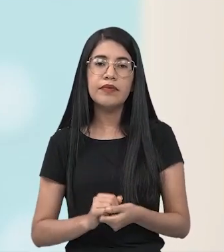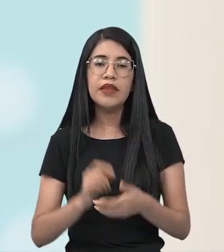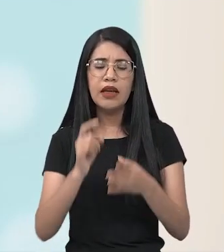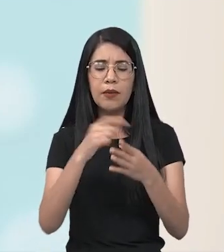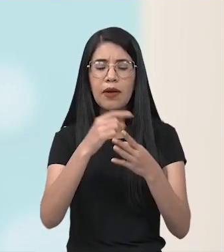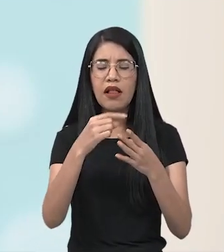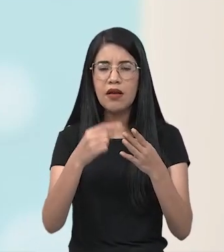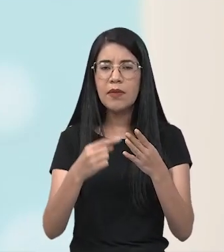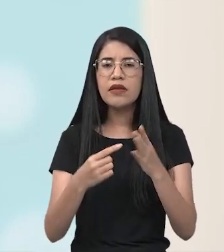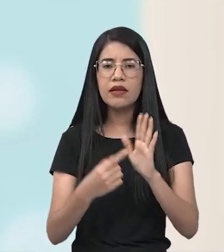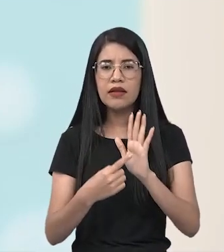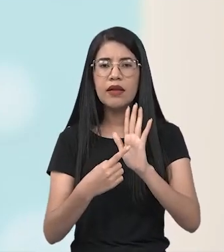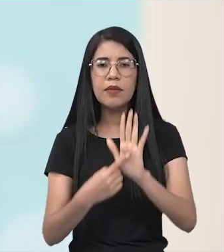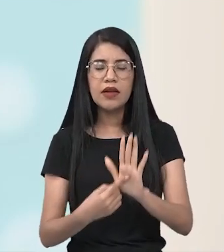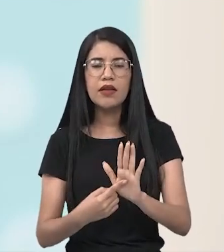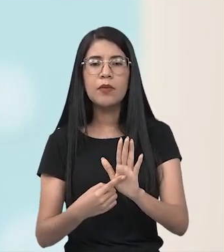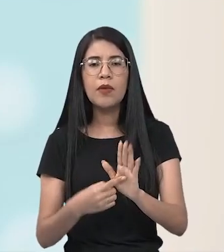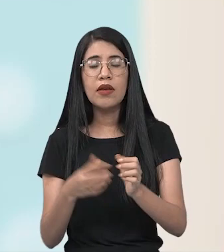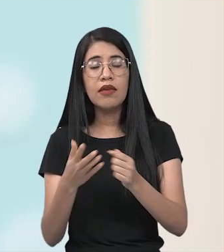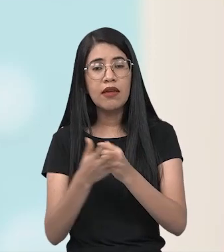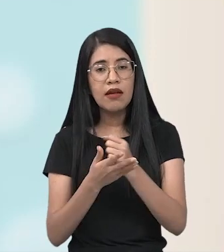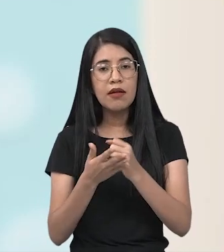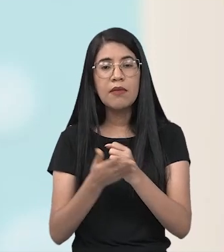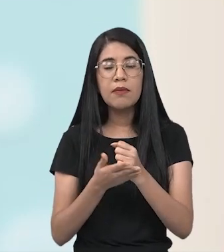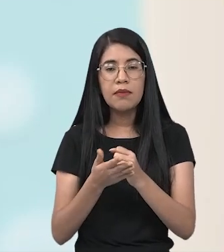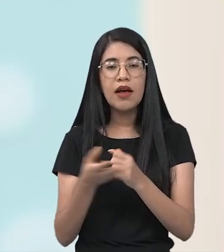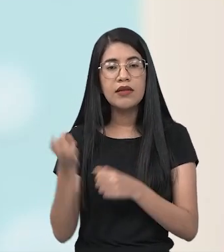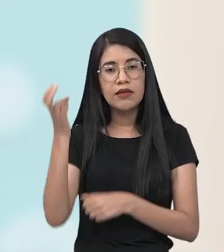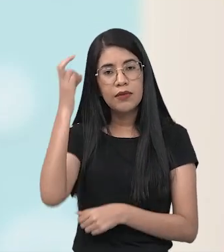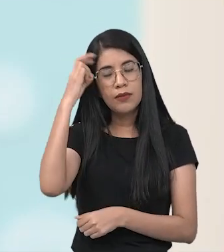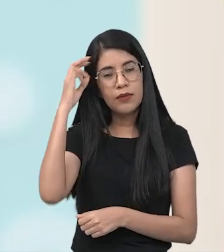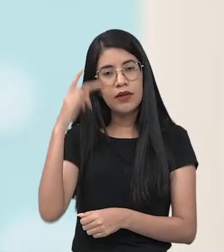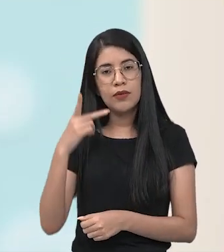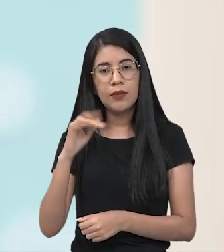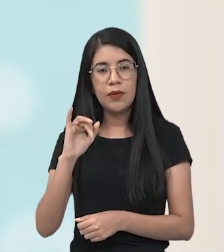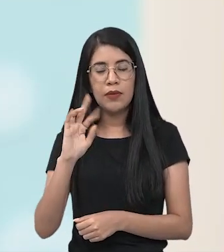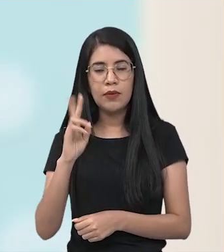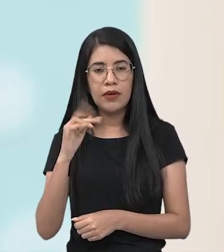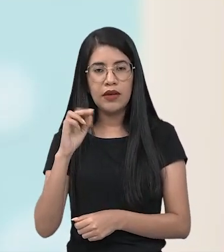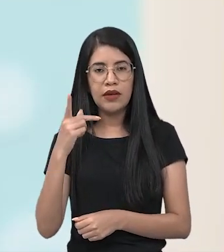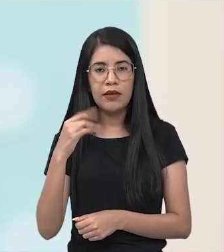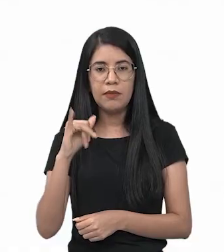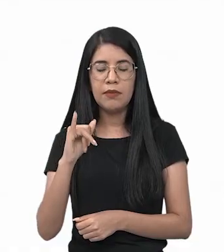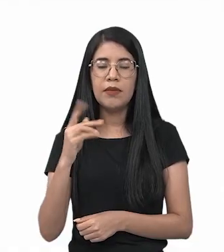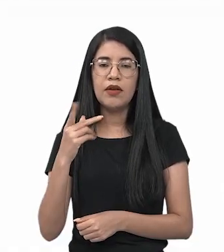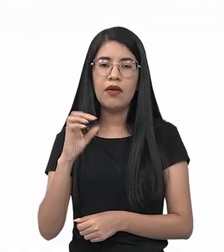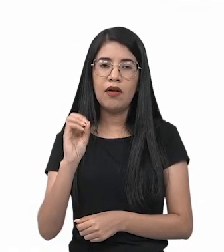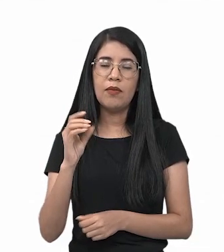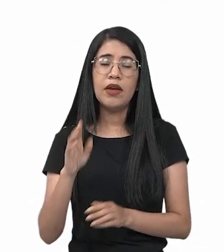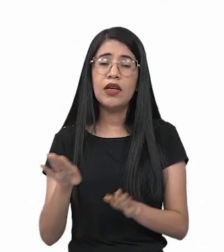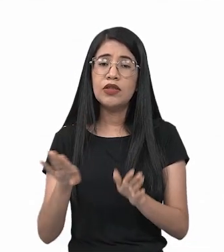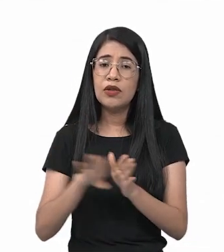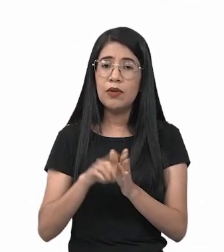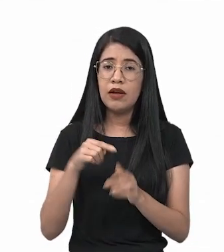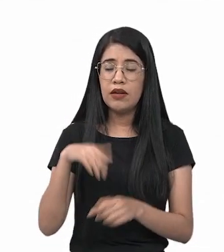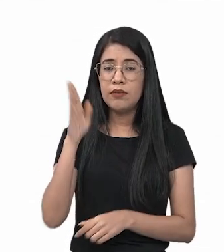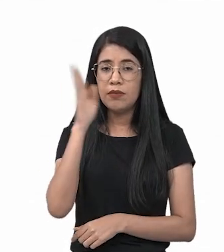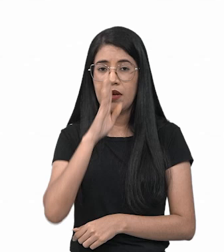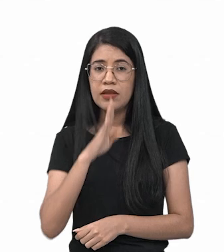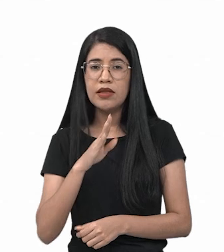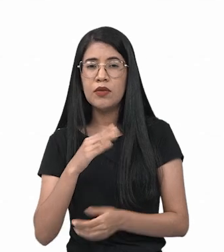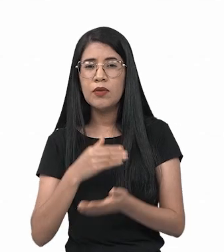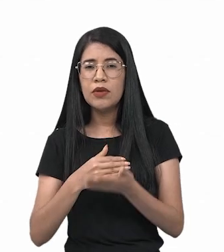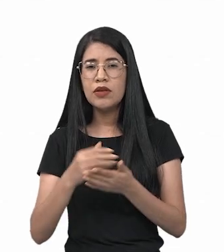esses elementos, porque são os elementos que formam a cultura do hip hop. O hip hop chegou ao Brasil no início dos anos